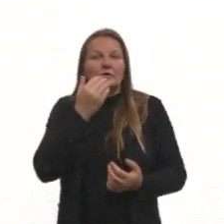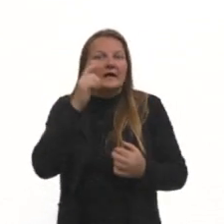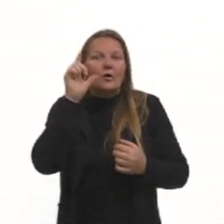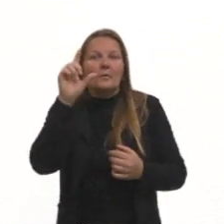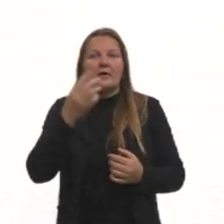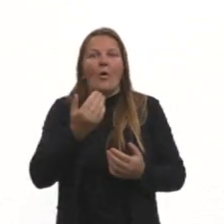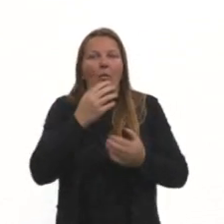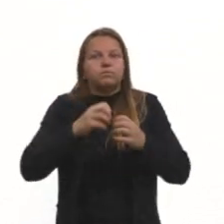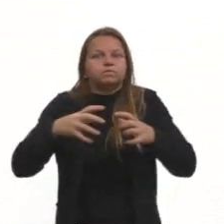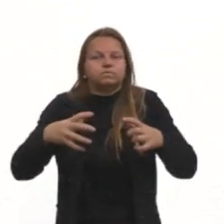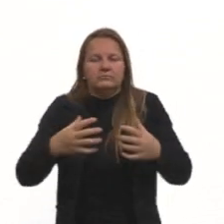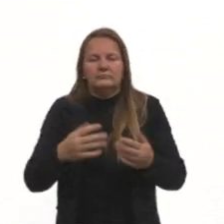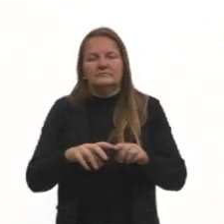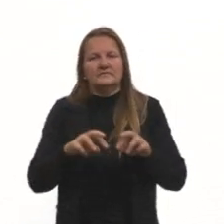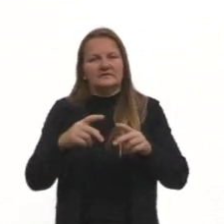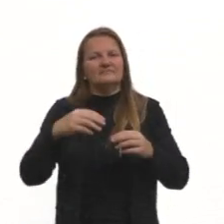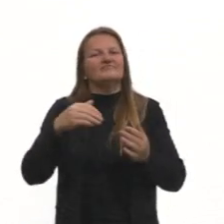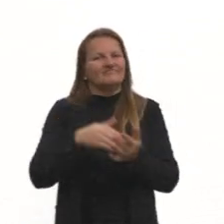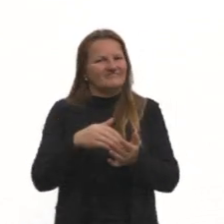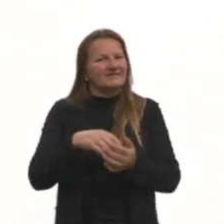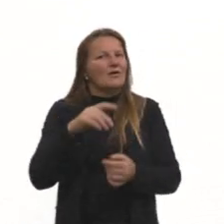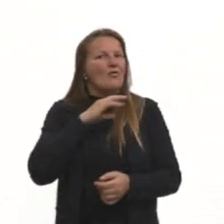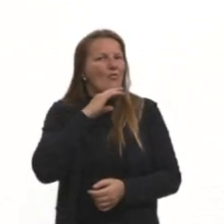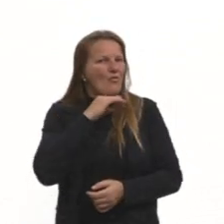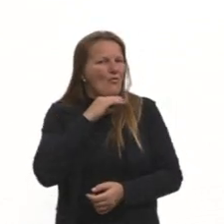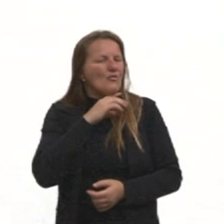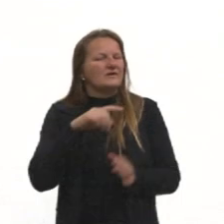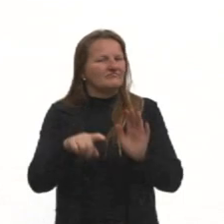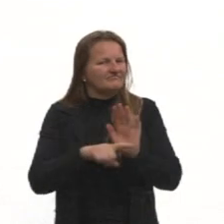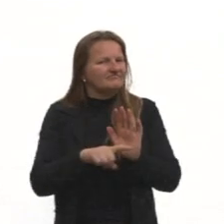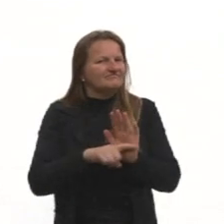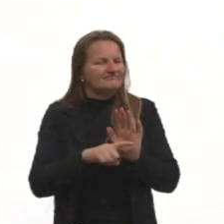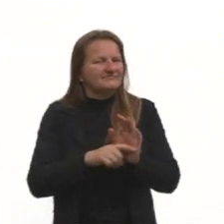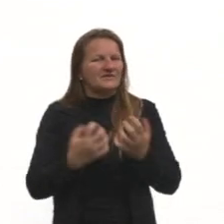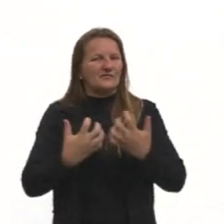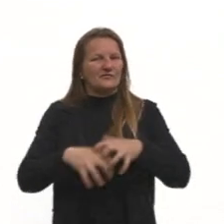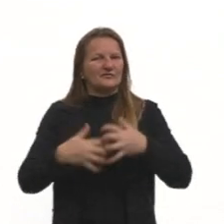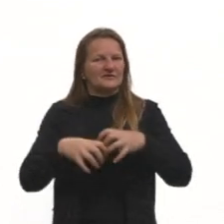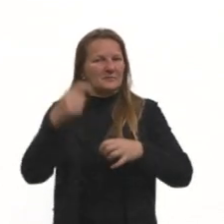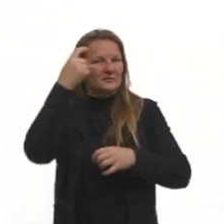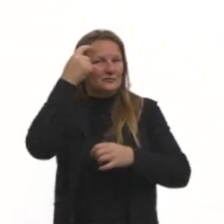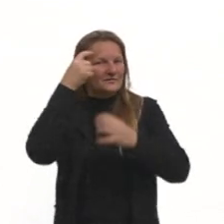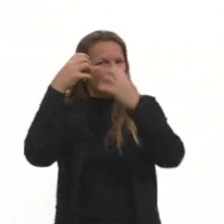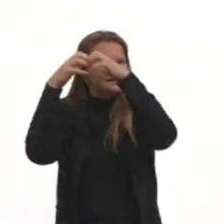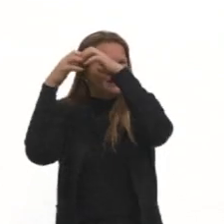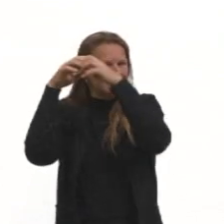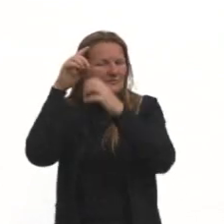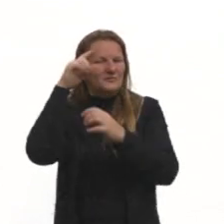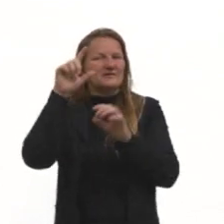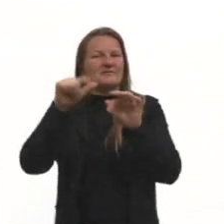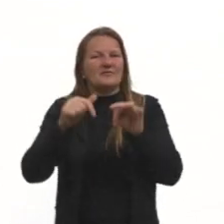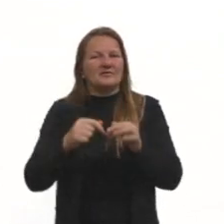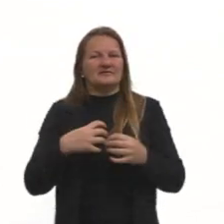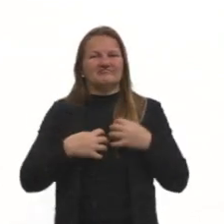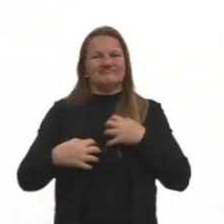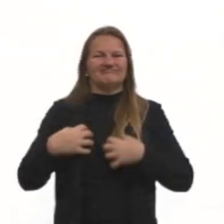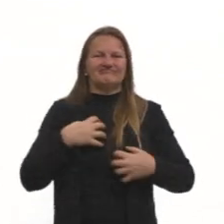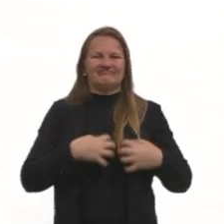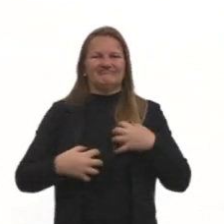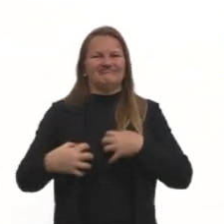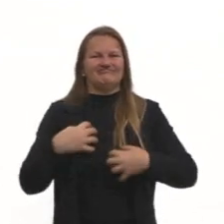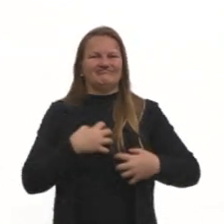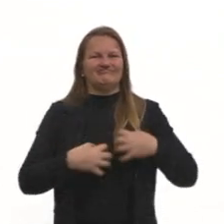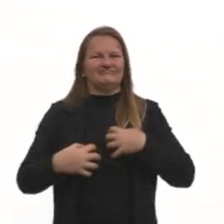isso acaba se tornando de forma negativa o funcionamento do cérebro e depois acaba acarretando inclusive